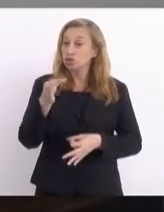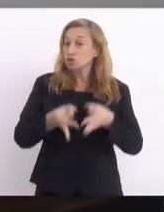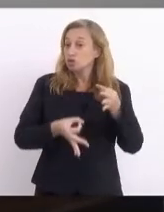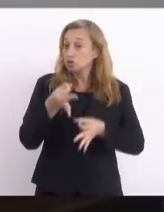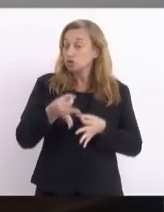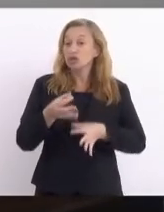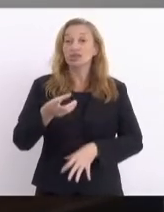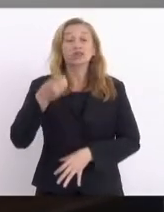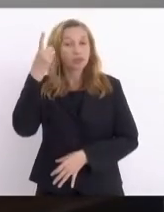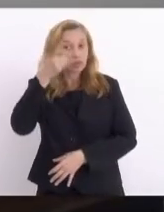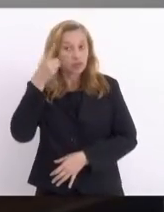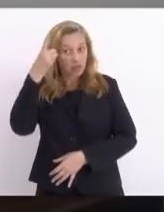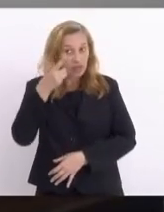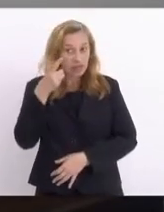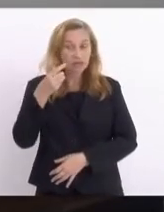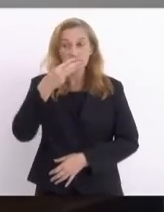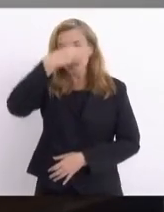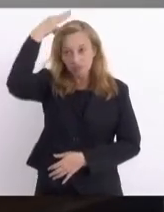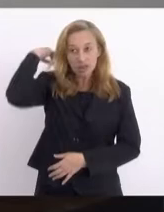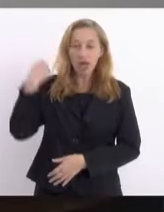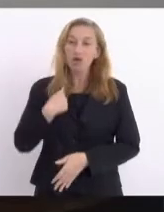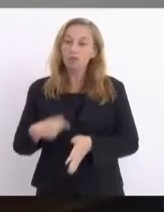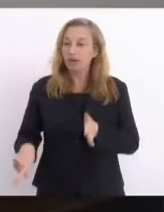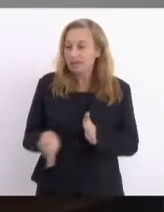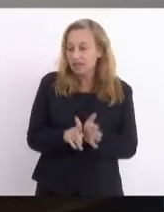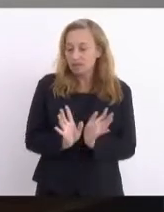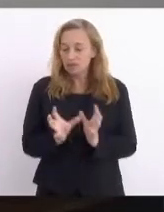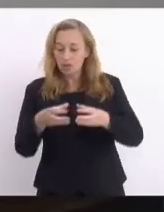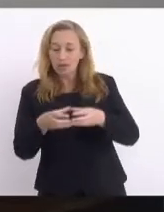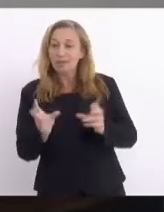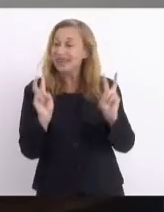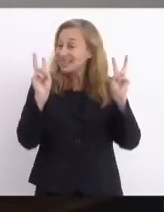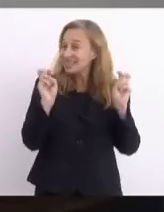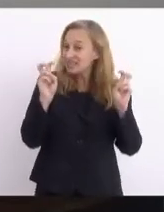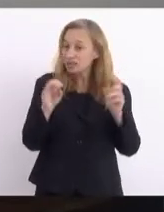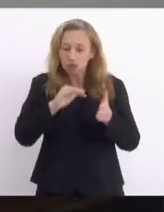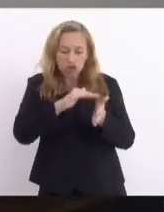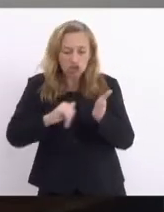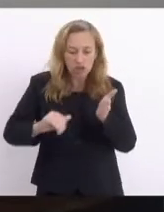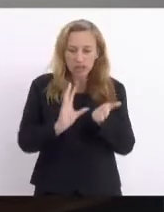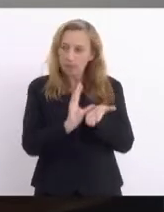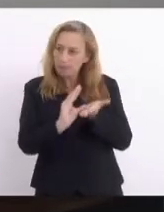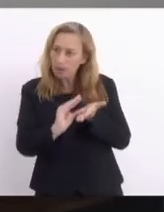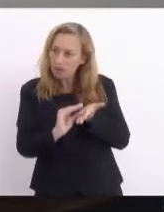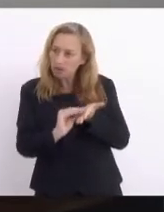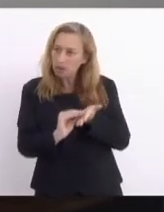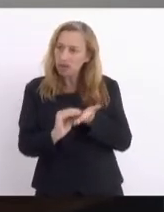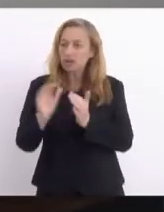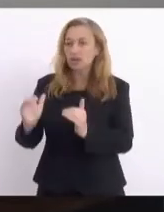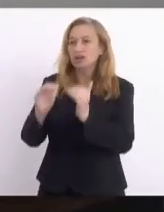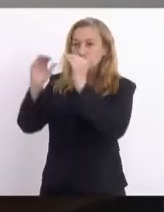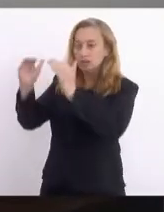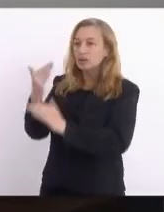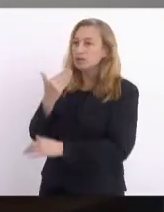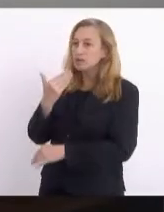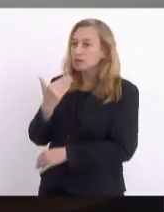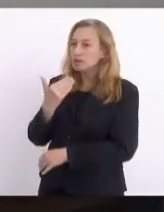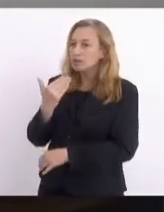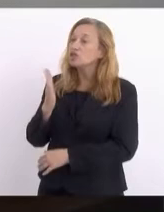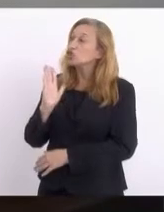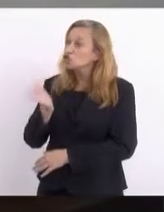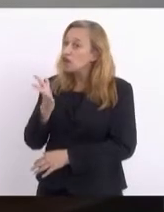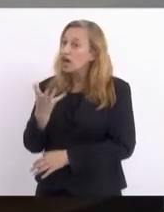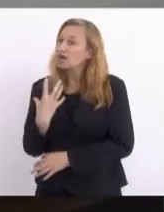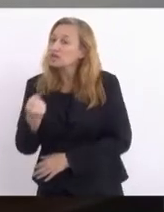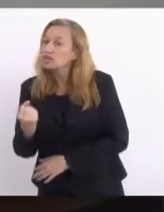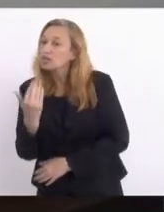Márcio Pacheco. Eu sou membro da comissão, para que esta matéria seja retirada de pauta e Vossa Excelência, até, salvo engano, já deferiu o